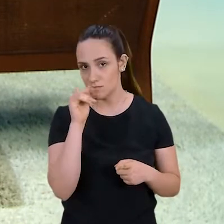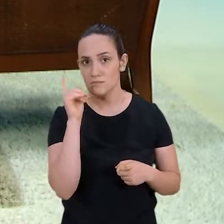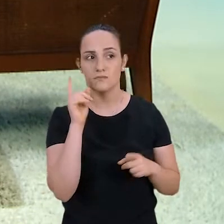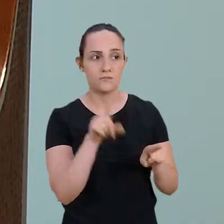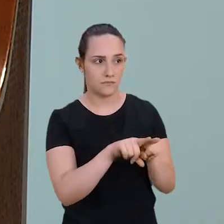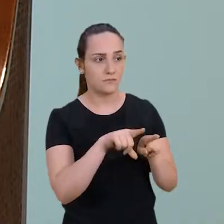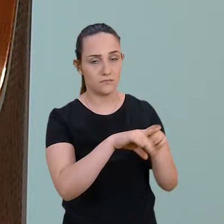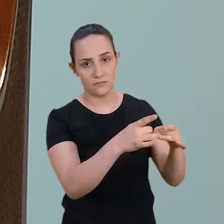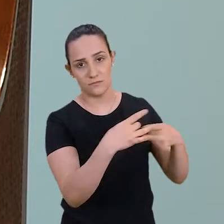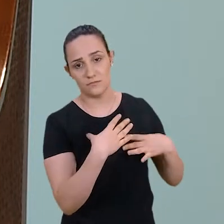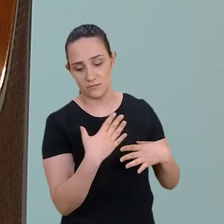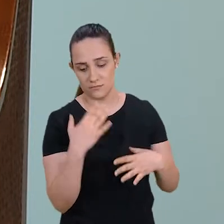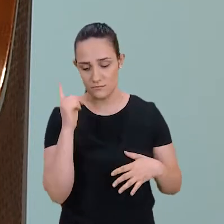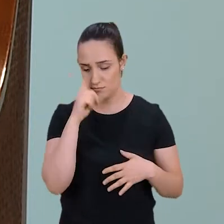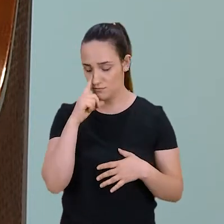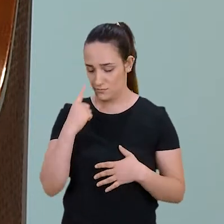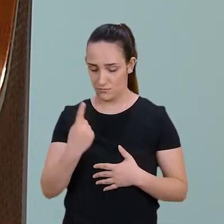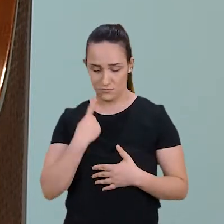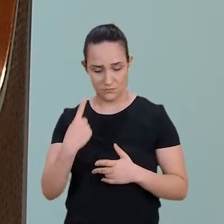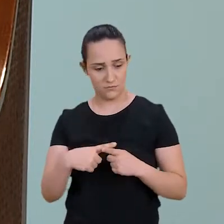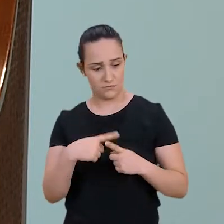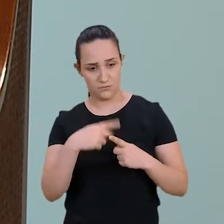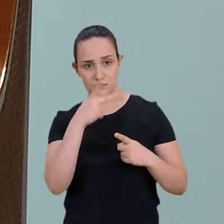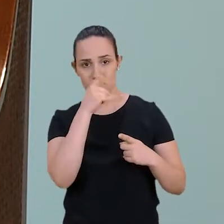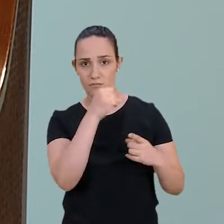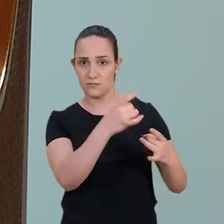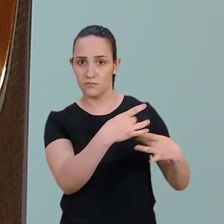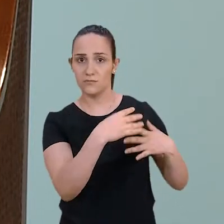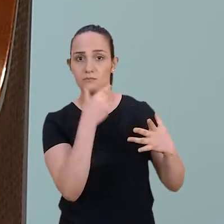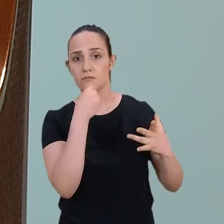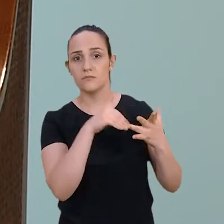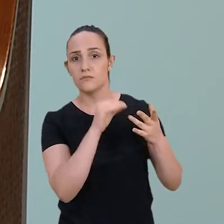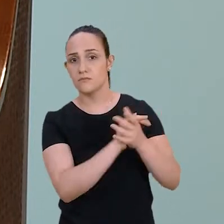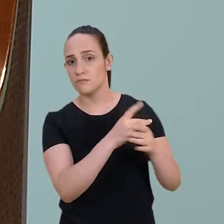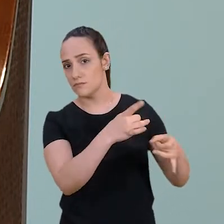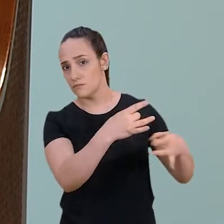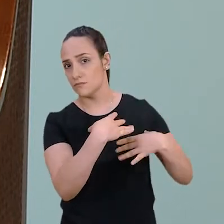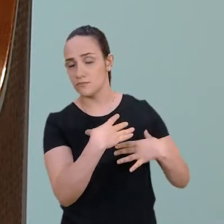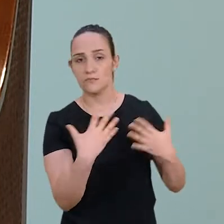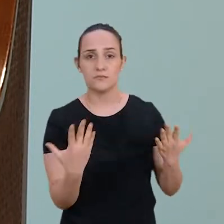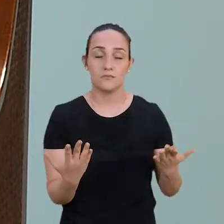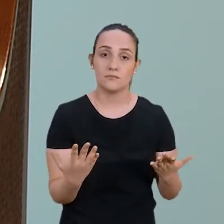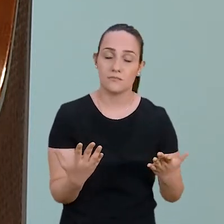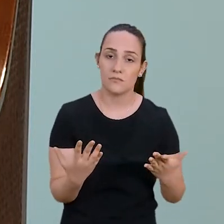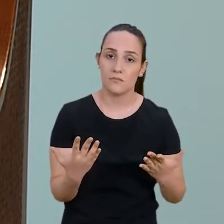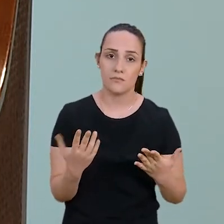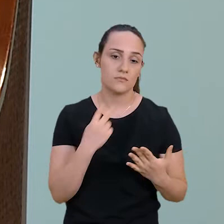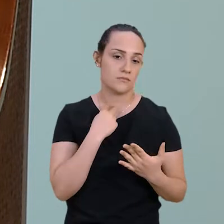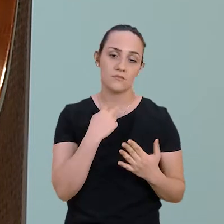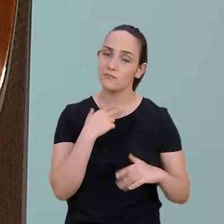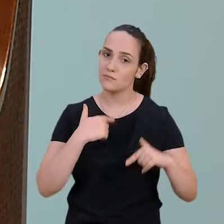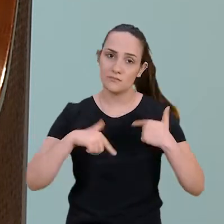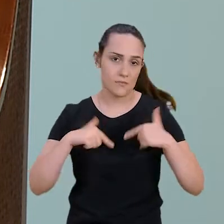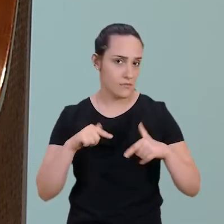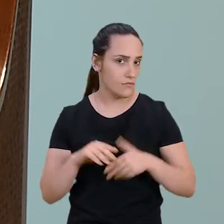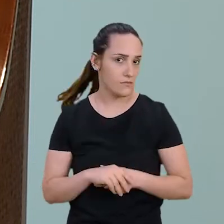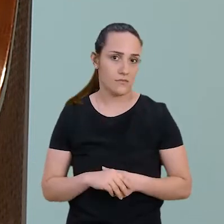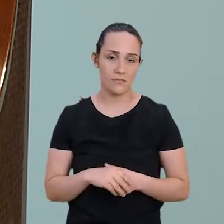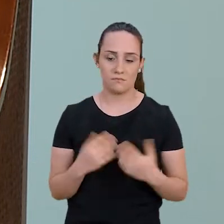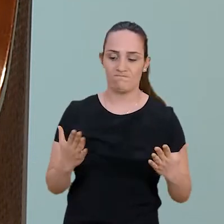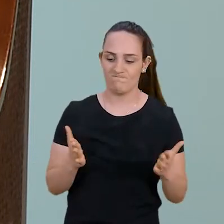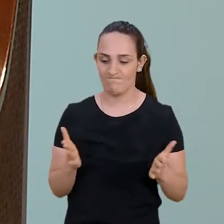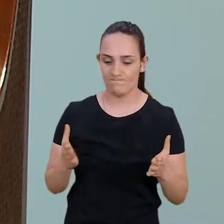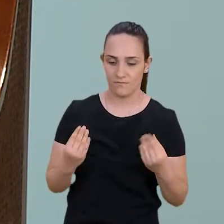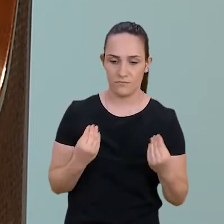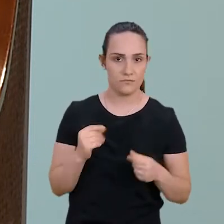ela fica sozinha com os filhos porque ela perde o apoio do marido, ela não pode desenvolver uma atividade laboral, então ela fica